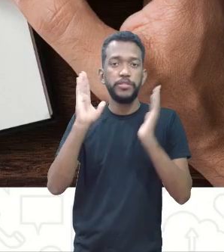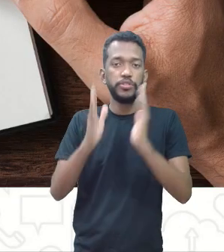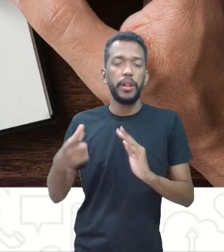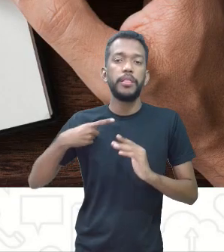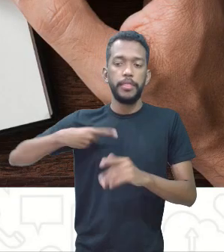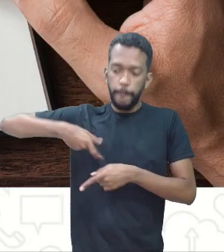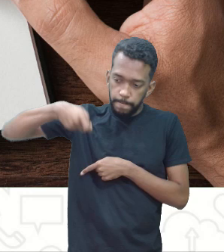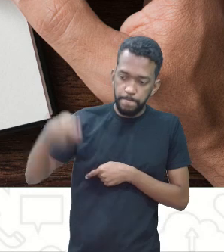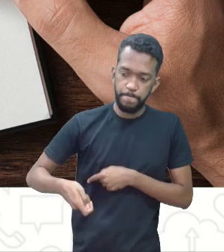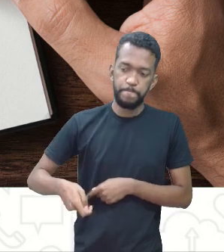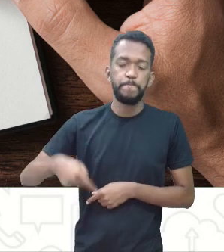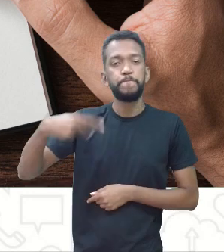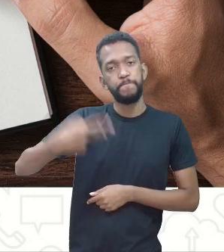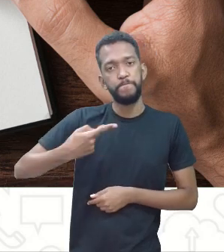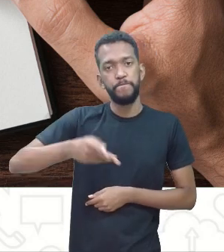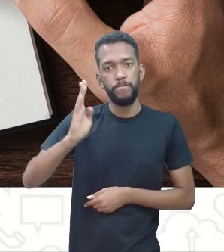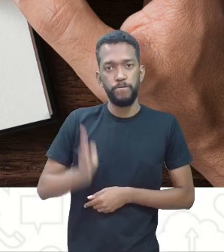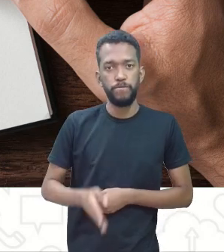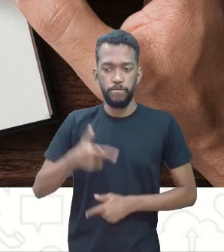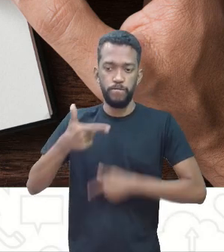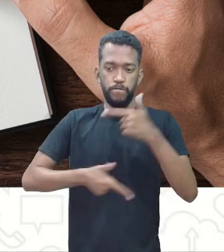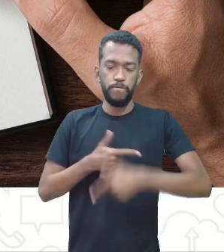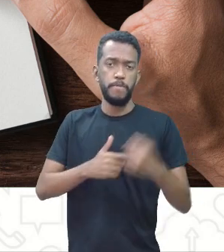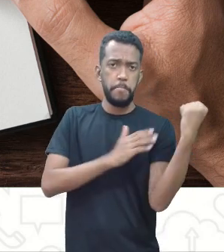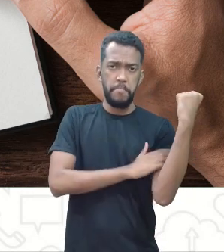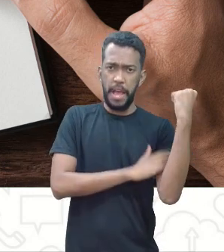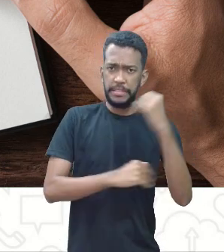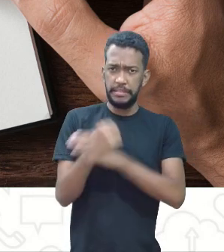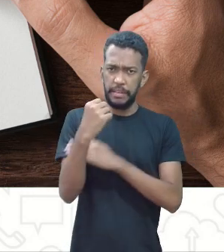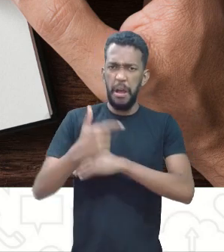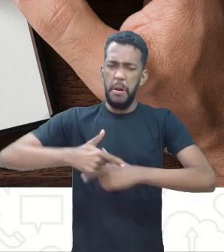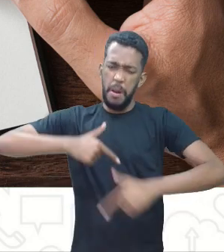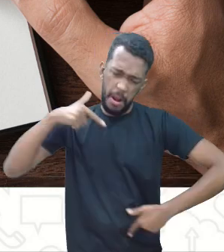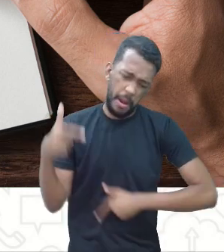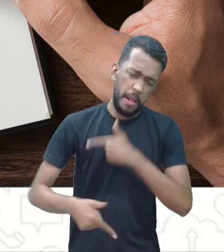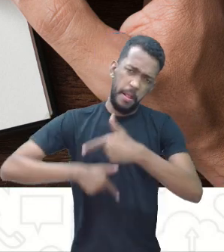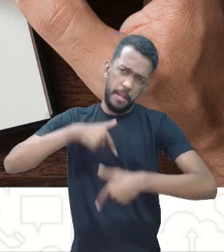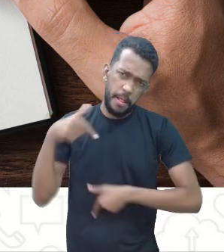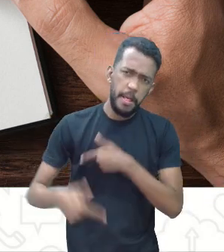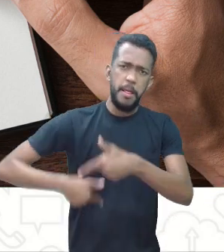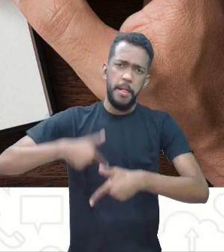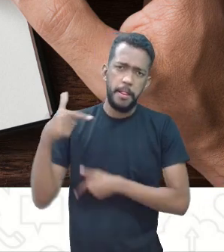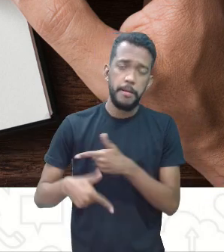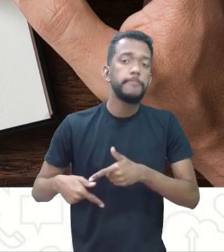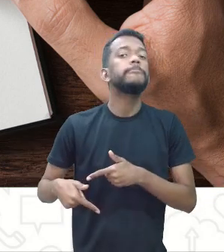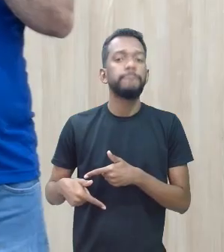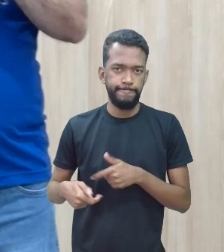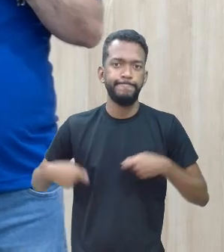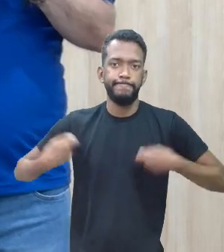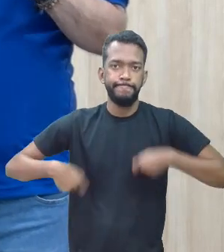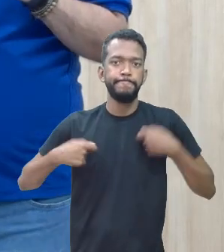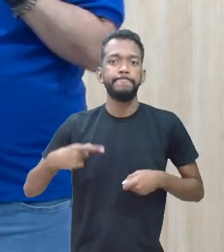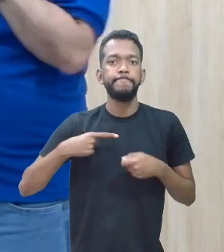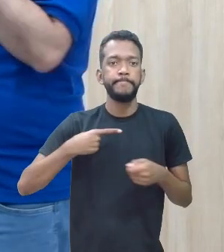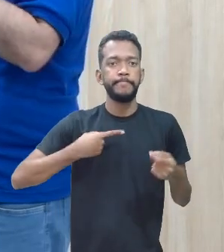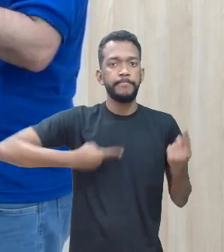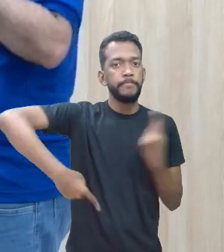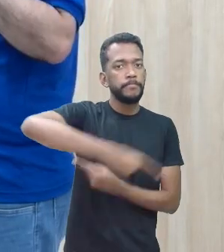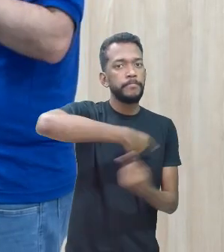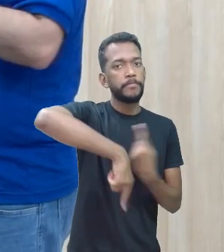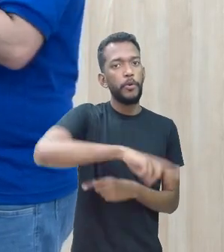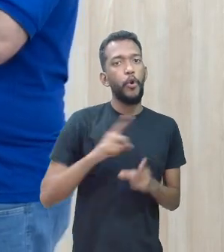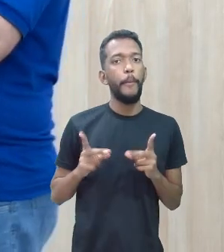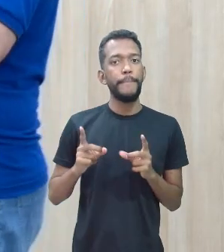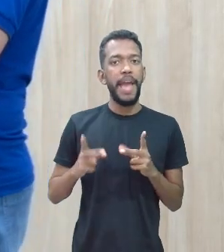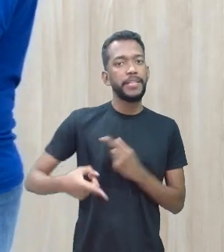impunha, né, a necessidade de trabalhadores braçais, essa necessidade fez com que esse comércio nele se